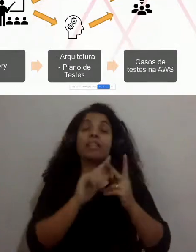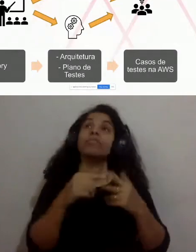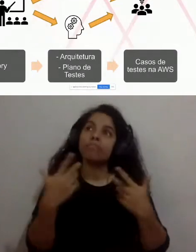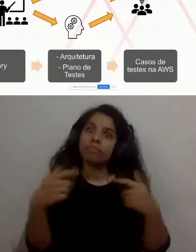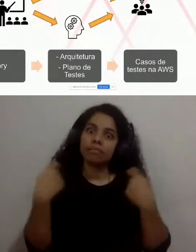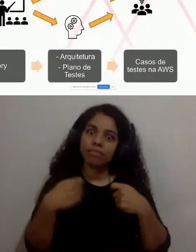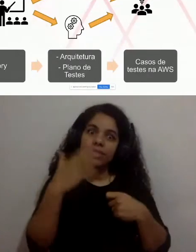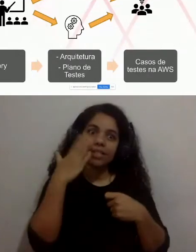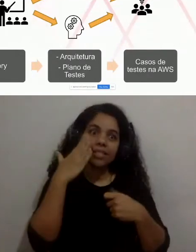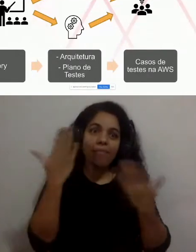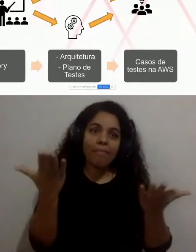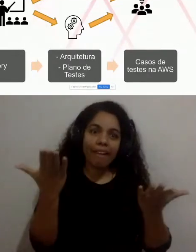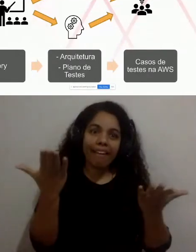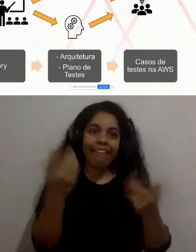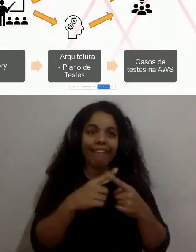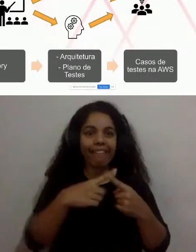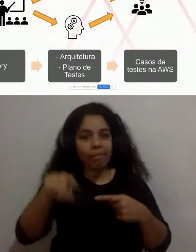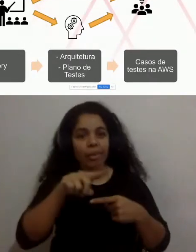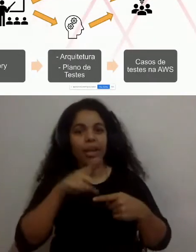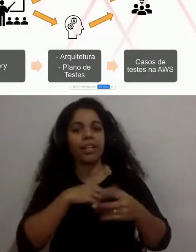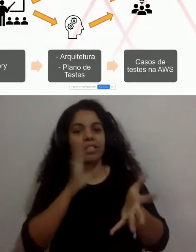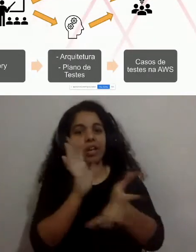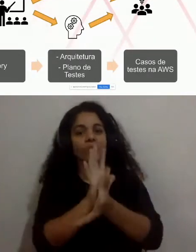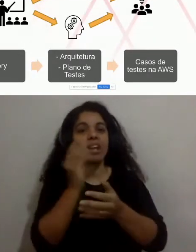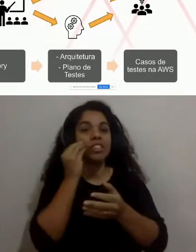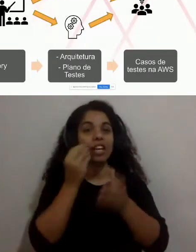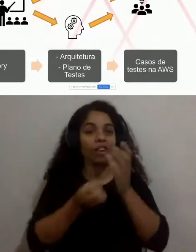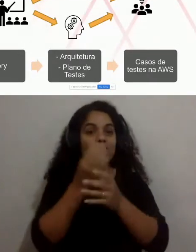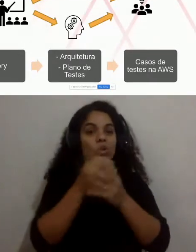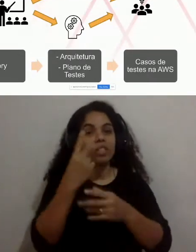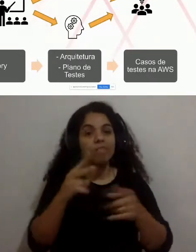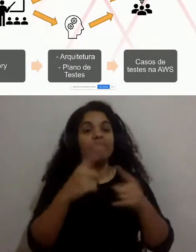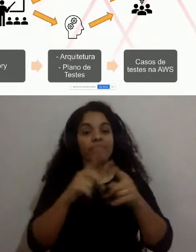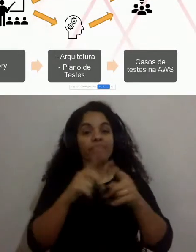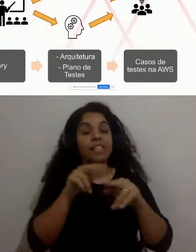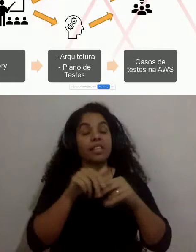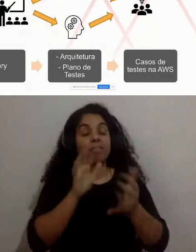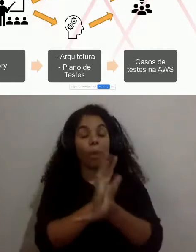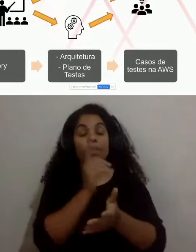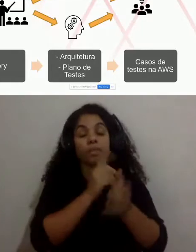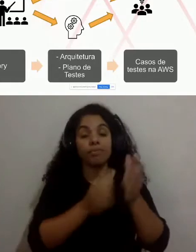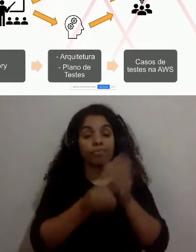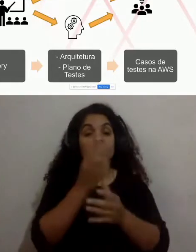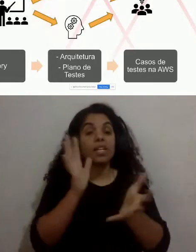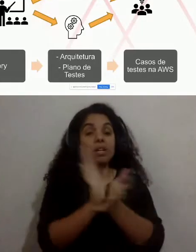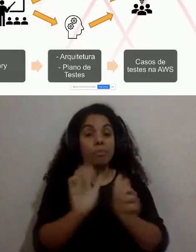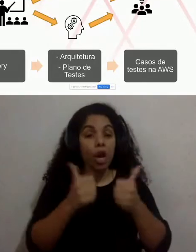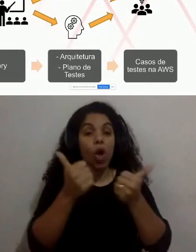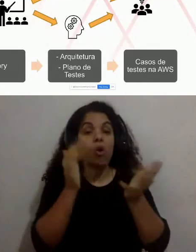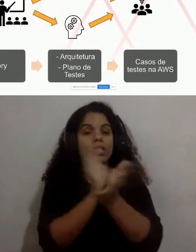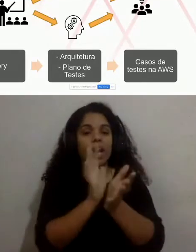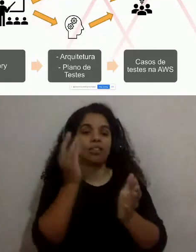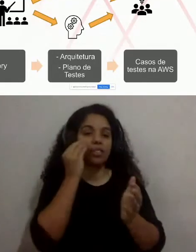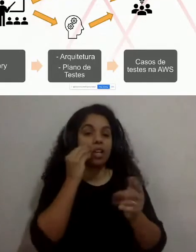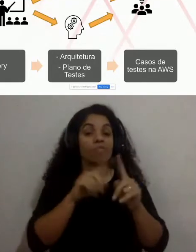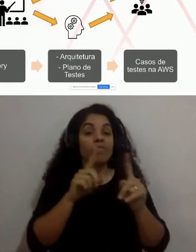tem que saber porque é dali que os seus casos de teste vão nascer. E é dessa forma que você vai criar melhores casos de teste. Porque quando tem um problema